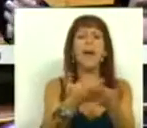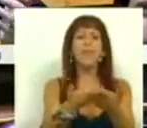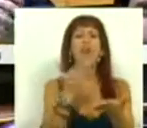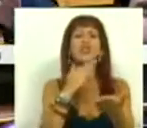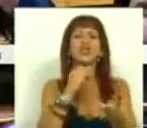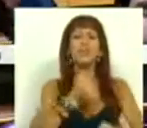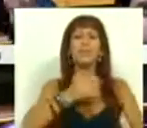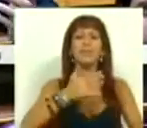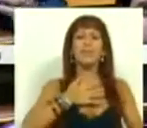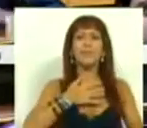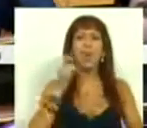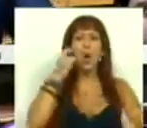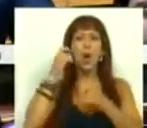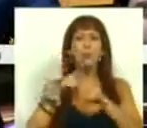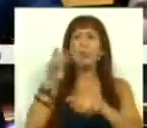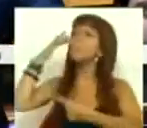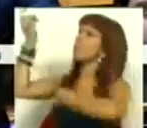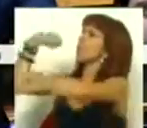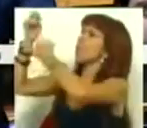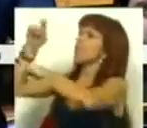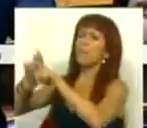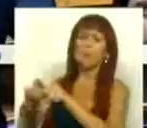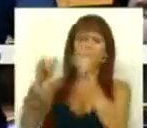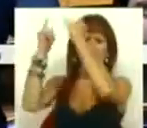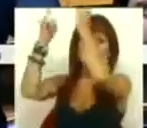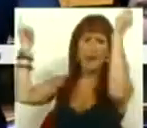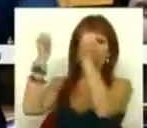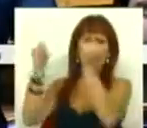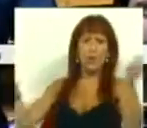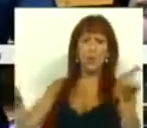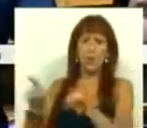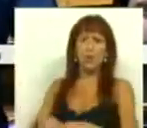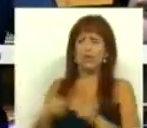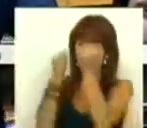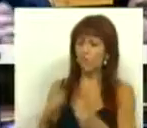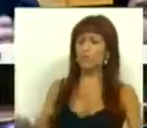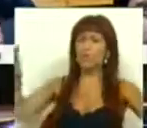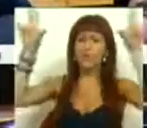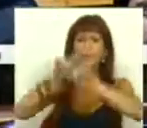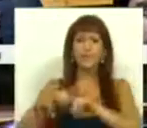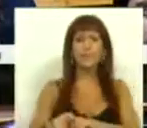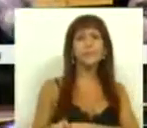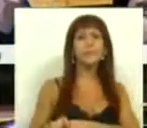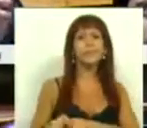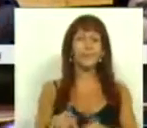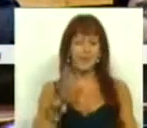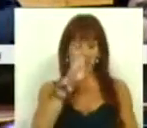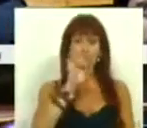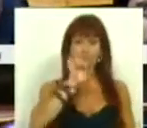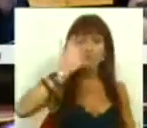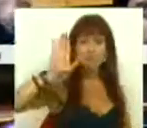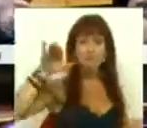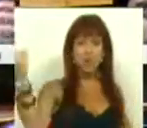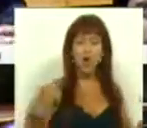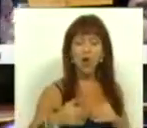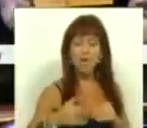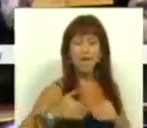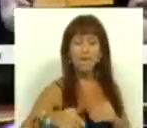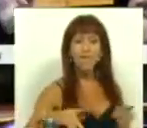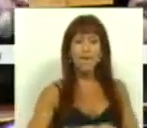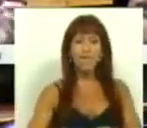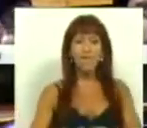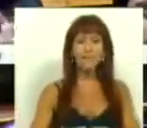a empresas que procuram a exportação, a internacionalização, a inovação. Ou seja, se é possível, a curto